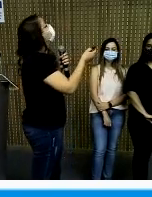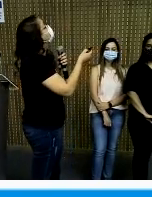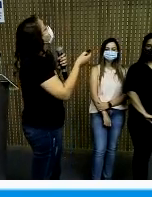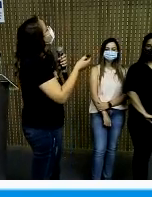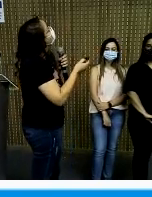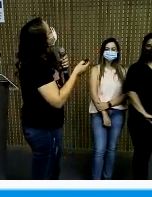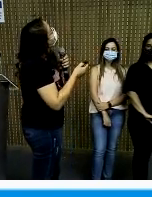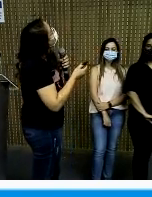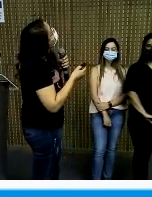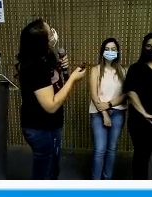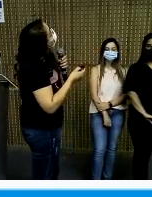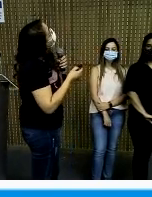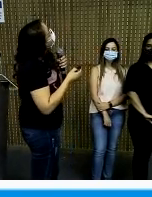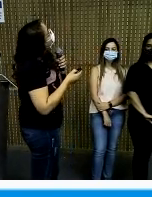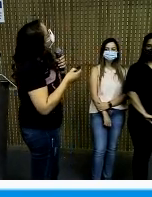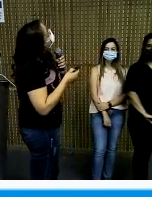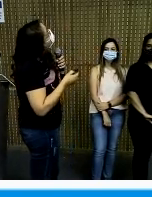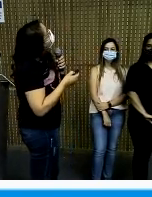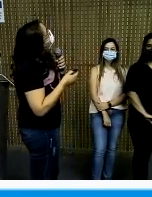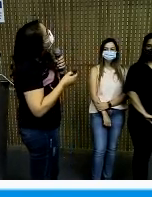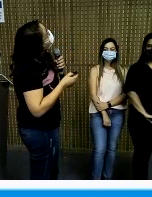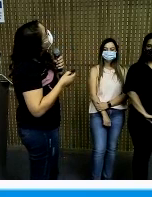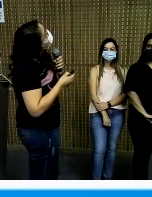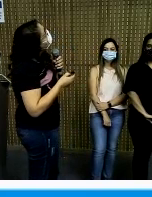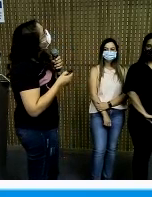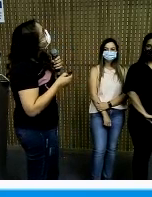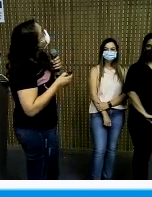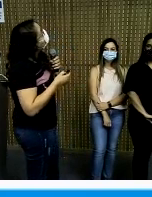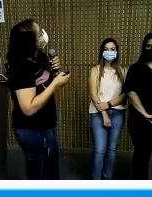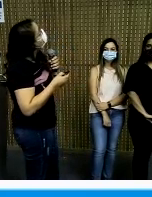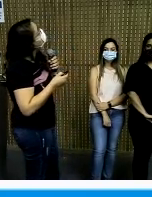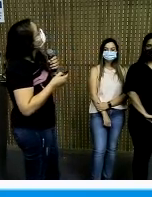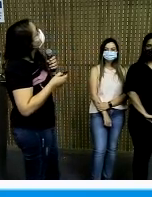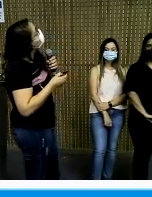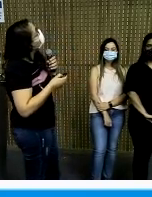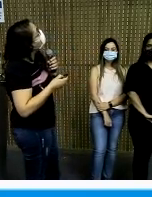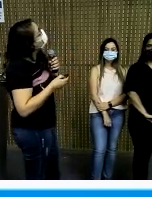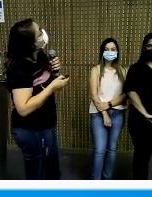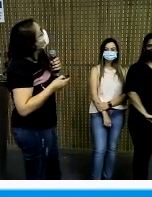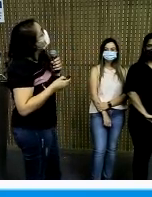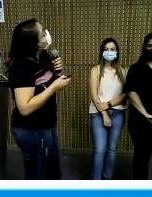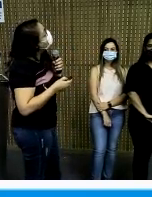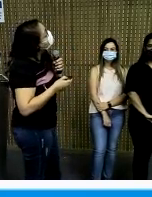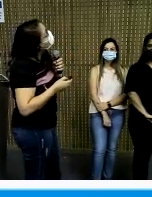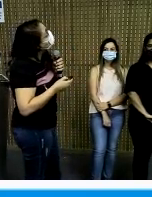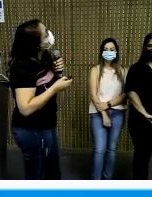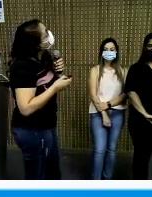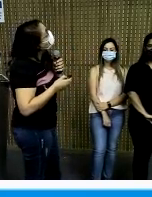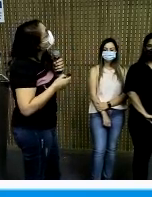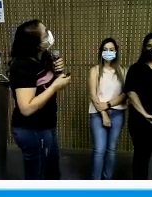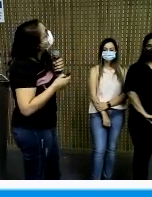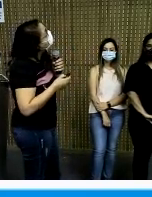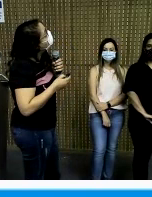então, tentei tirar foto mostrando, quem conhece lá sabe que é uma área bastante arejada realmente. Aqui a gente já